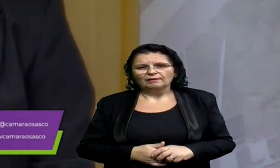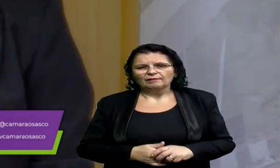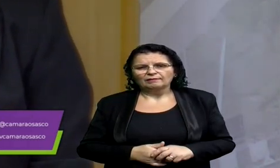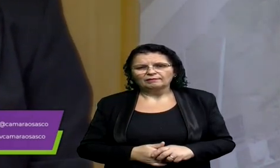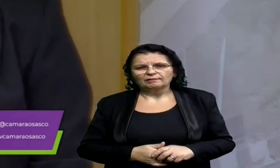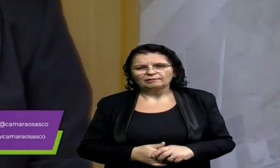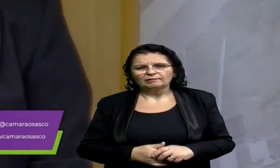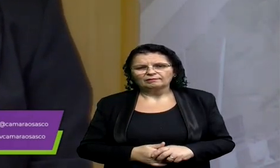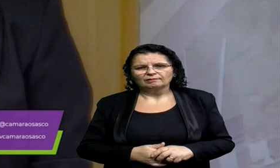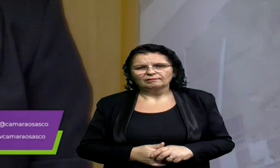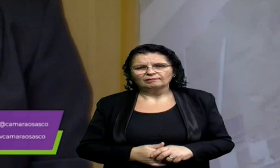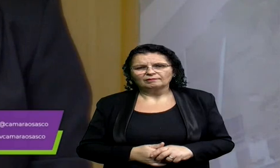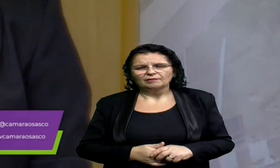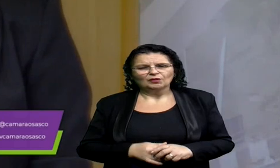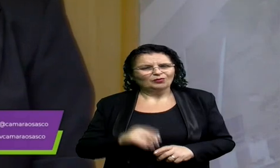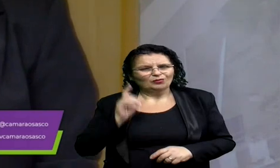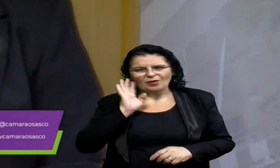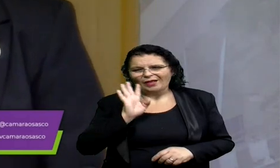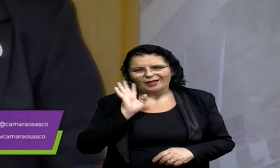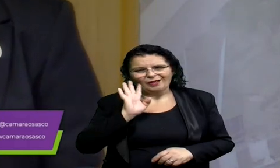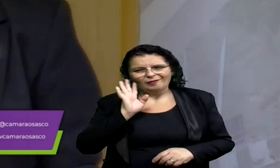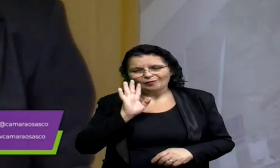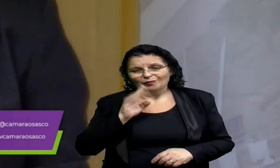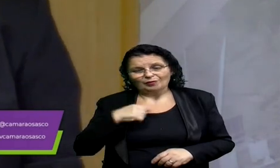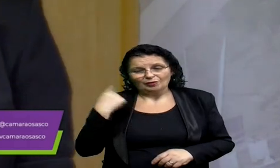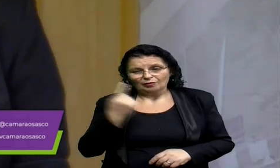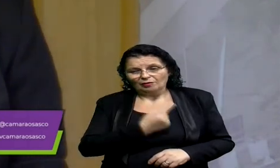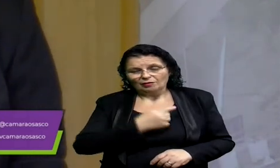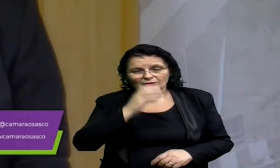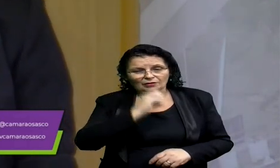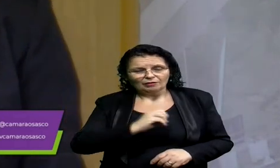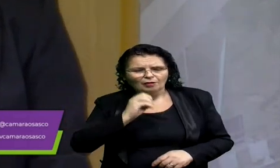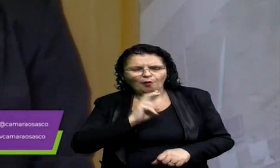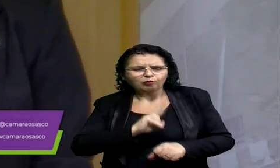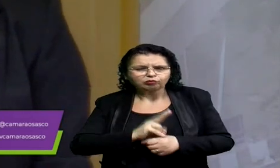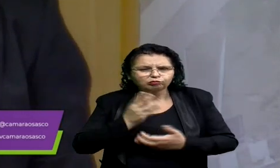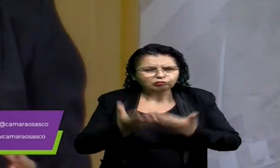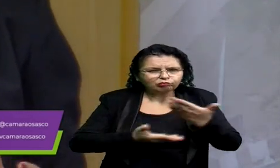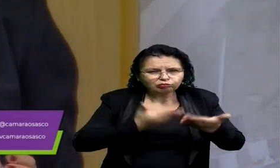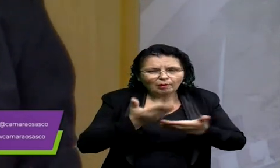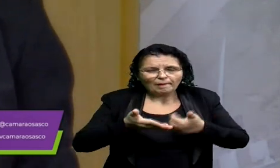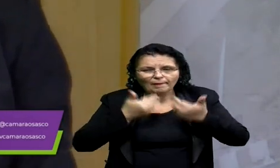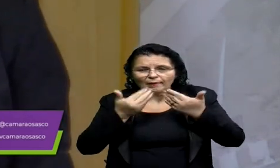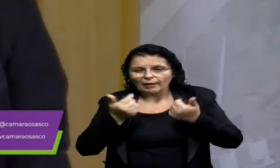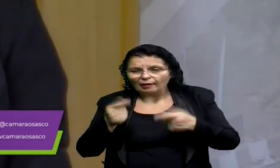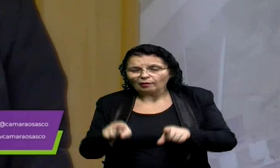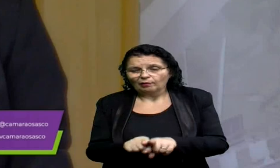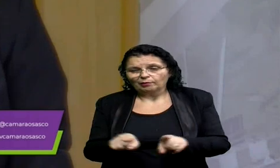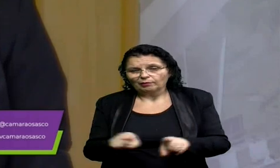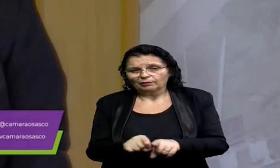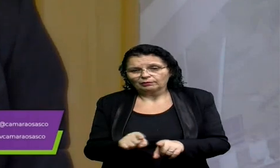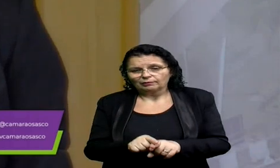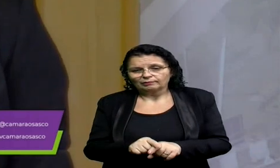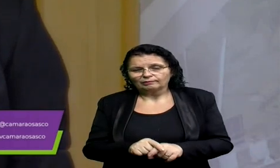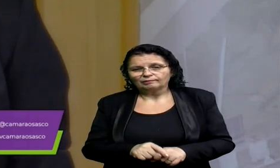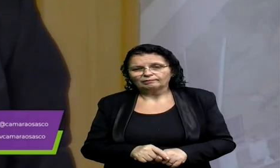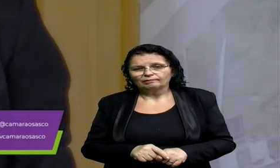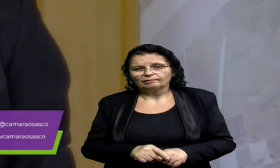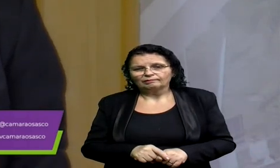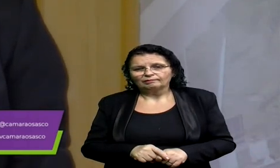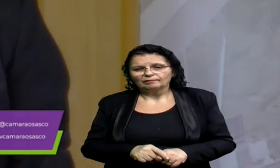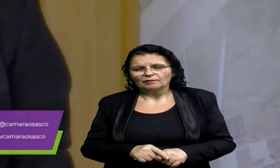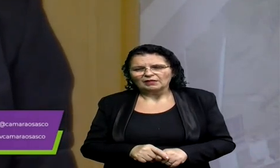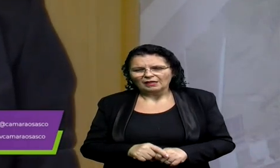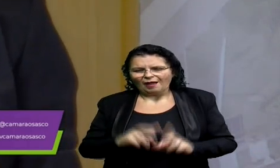e não pega bem para nossa cidade eu acho que precisava de um cuidado maior ali né uma coisa mais mais assim